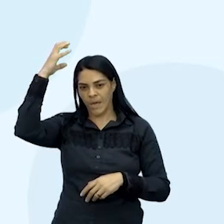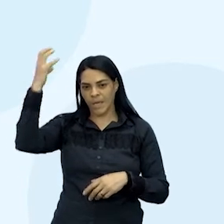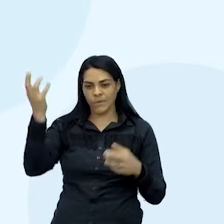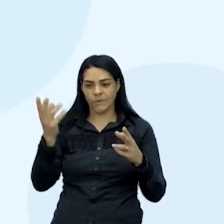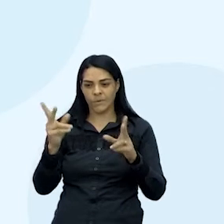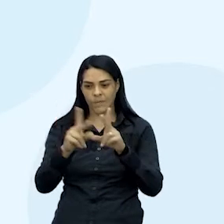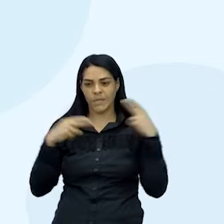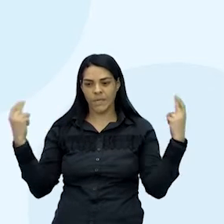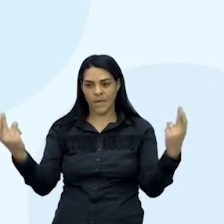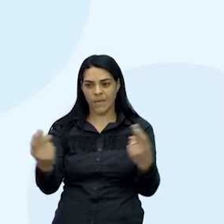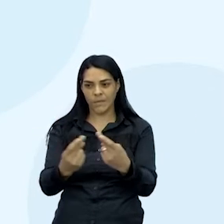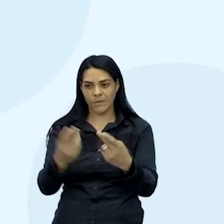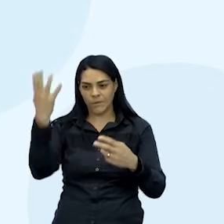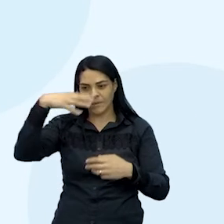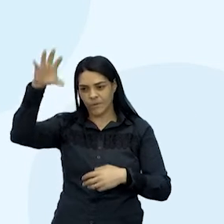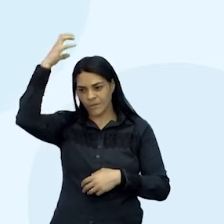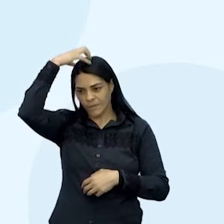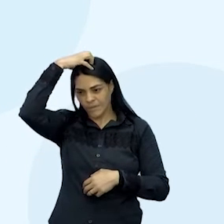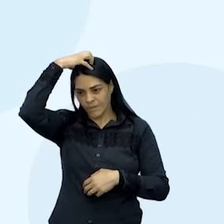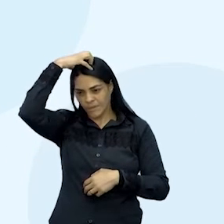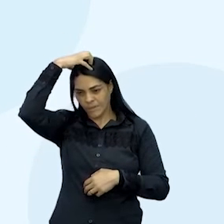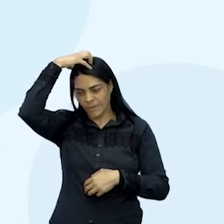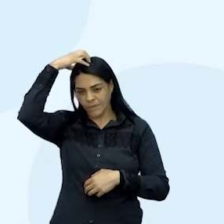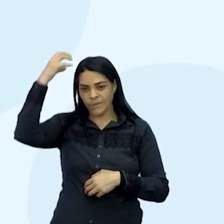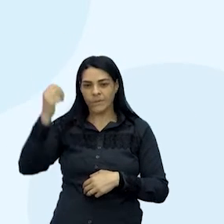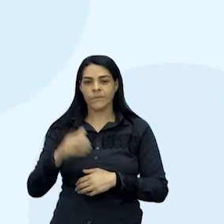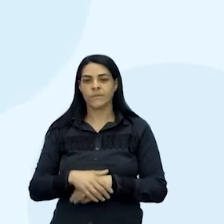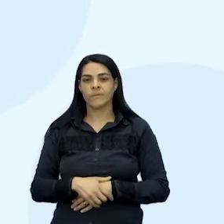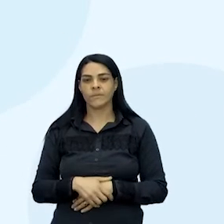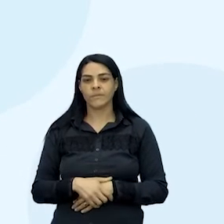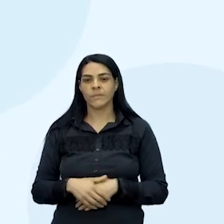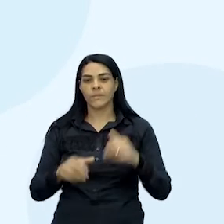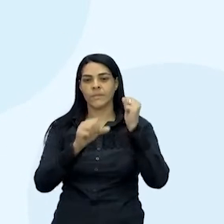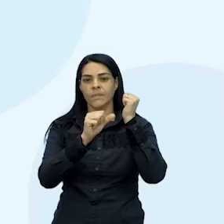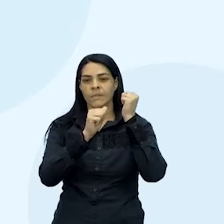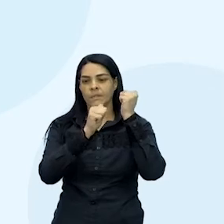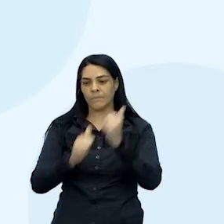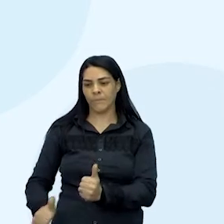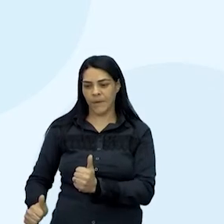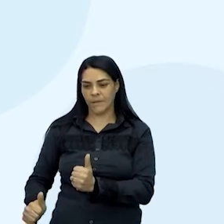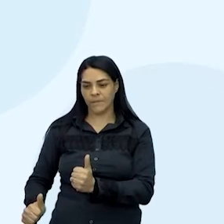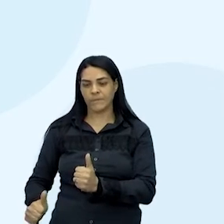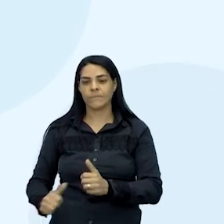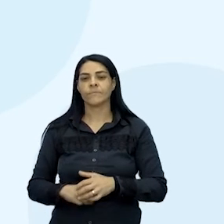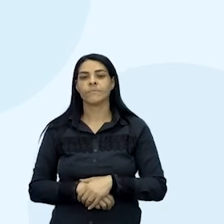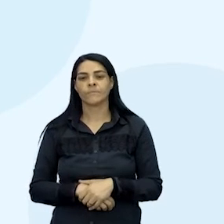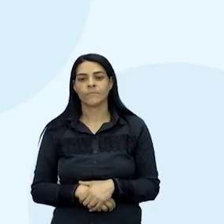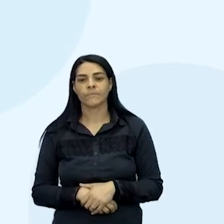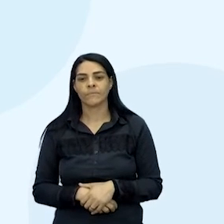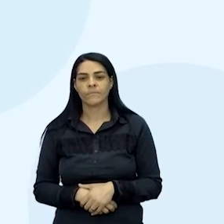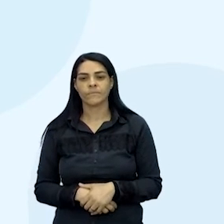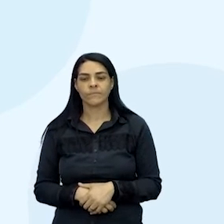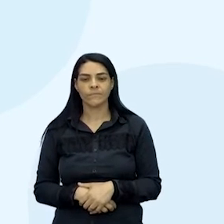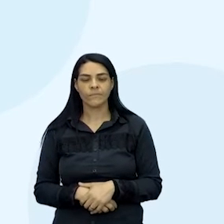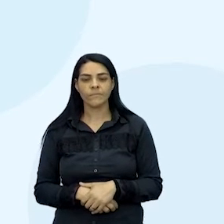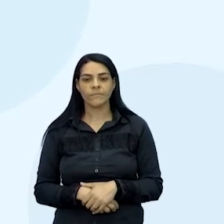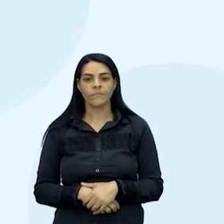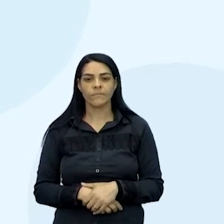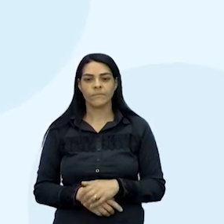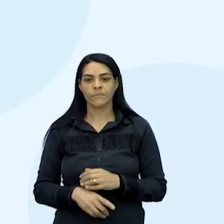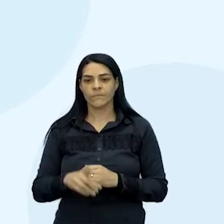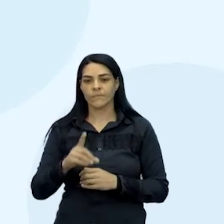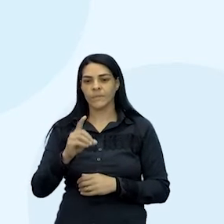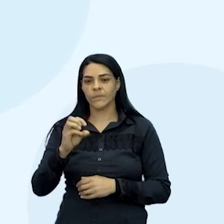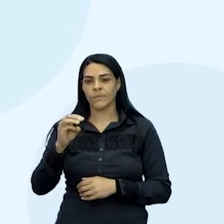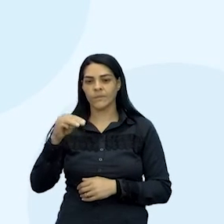o império é maior. Como o Brasil tem uma dimensão continental, né? Então nós falamos aí que o Dom Pedro I